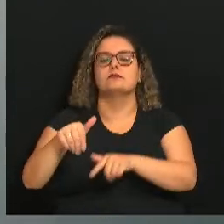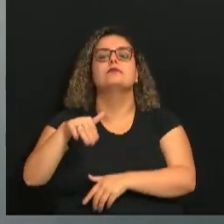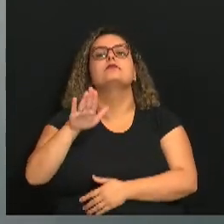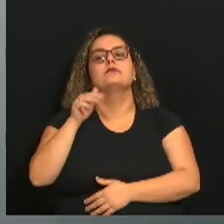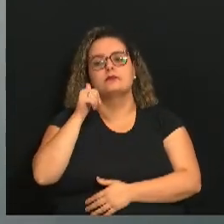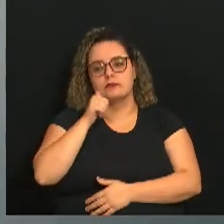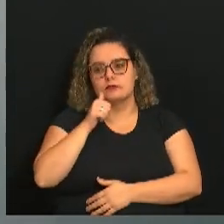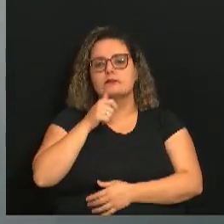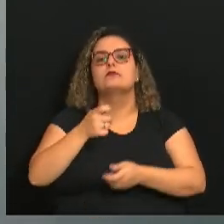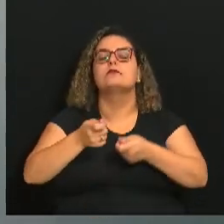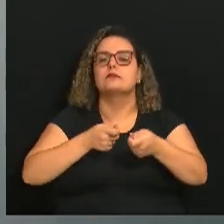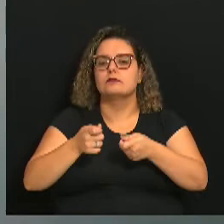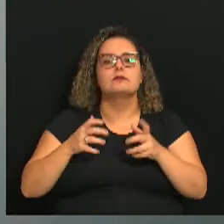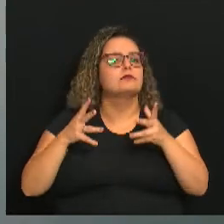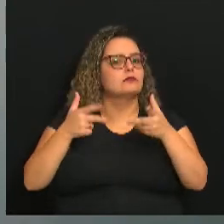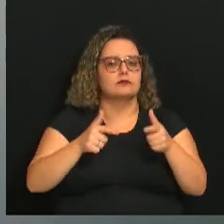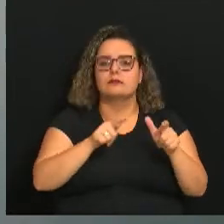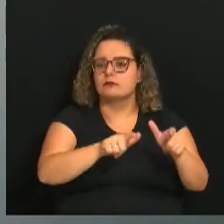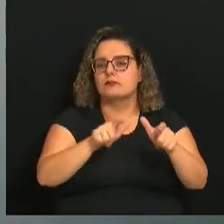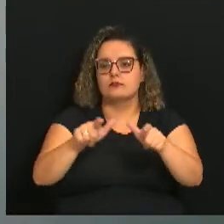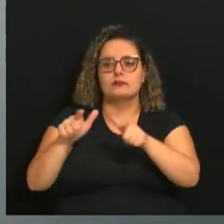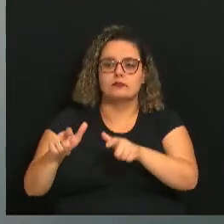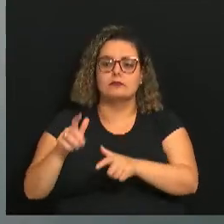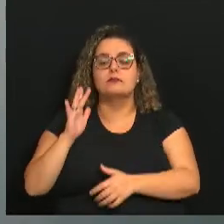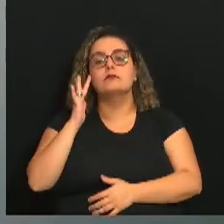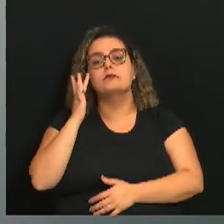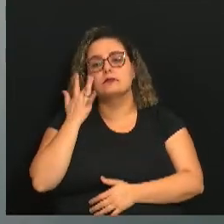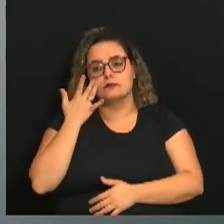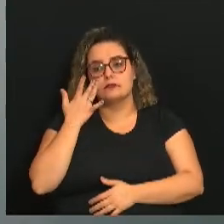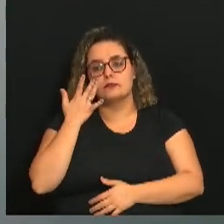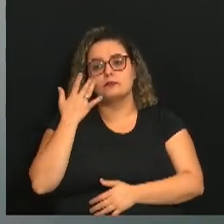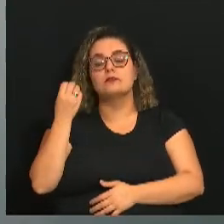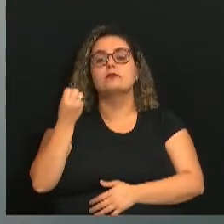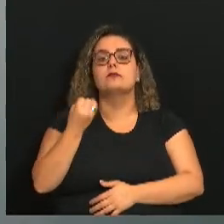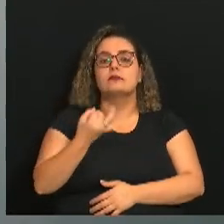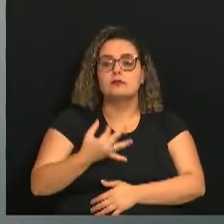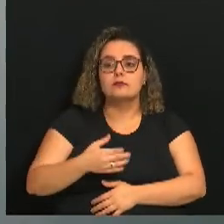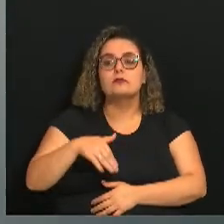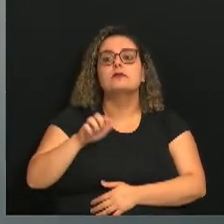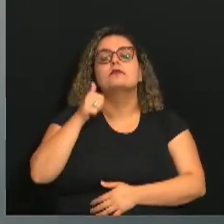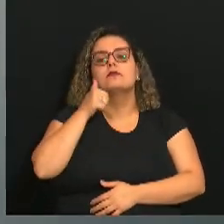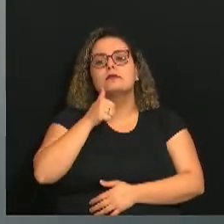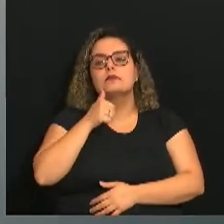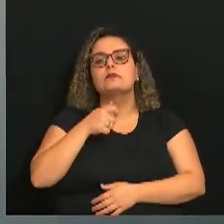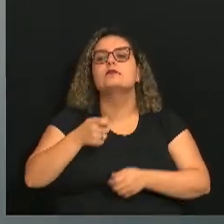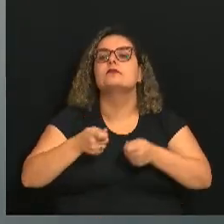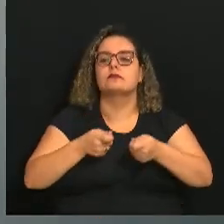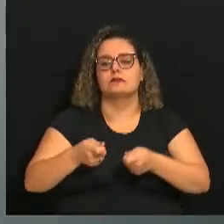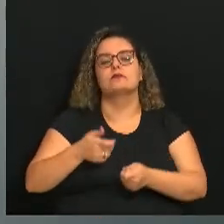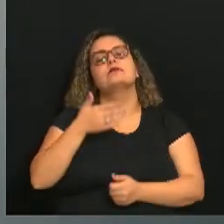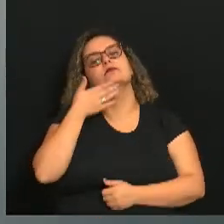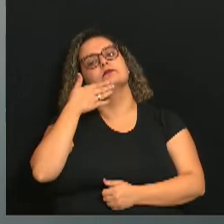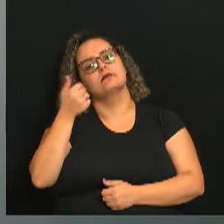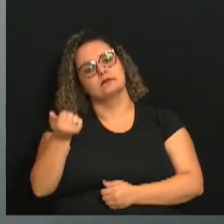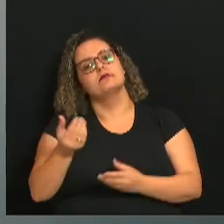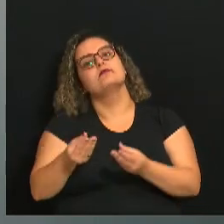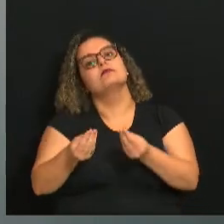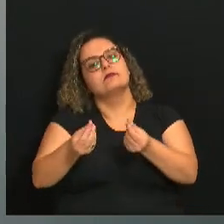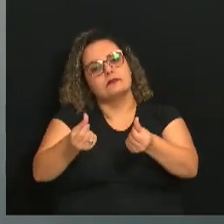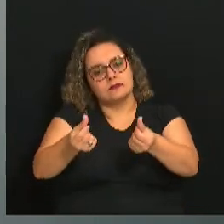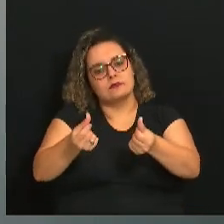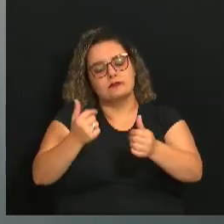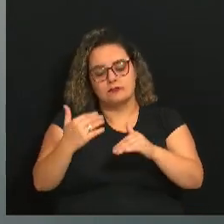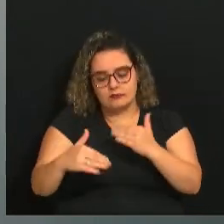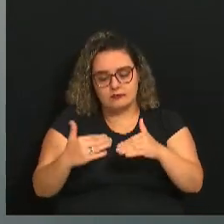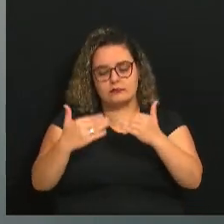comandando todos os lugares. Acho que quanto mais mulheres a gente estiver comandando, melhor e mais aprimorada a coisa